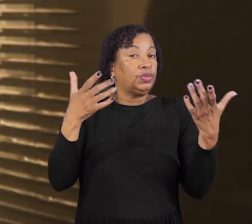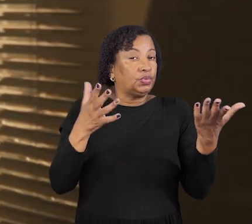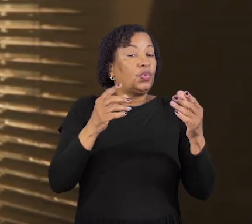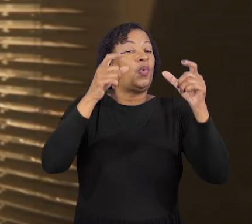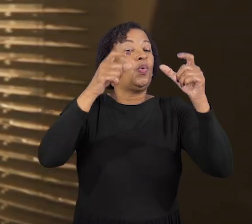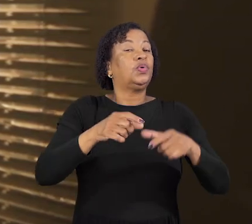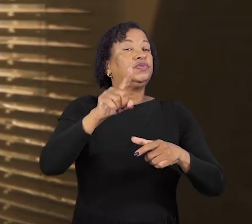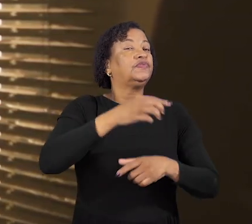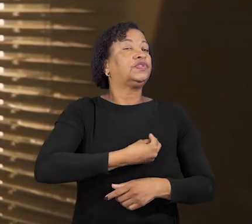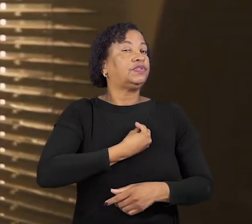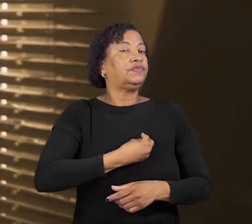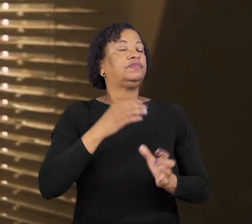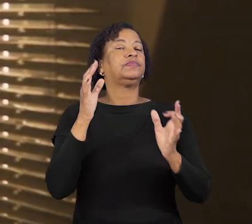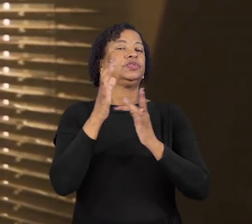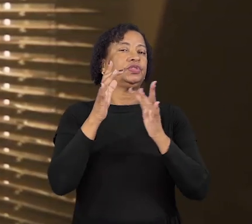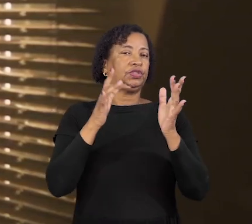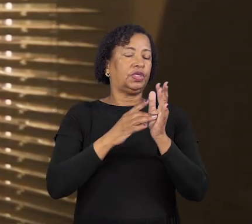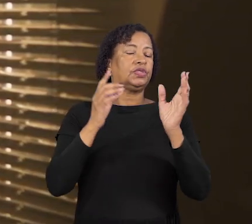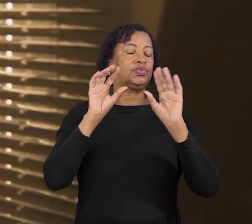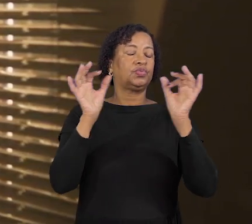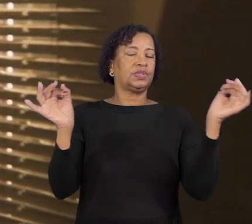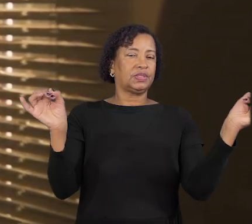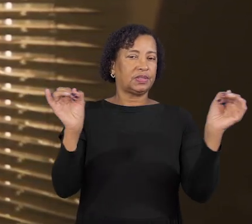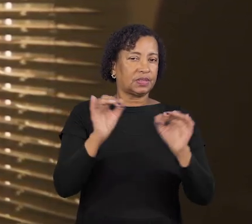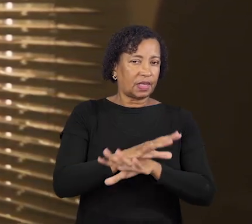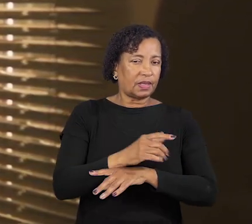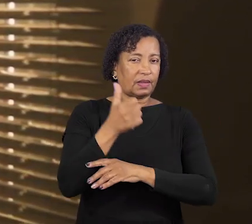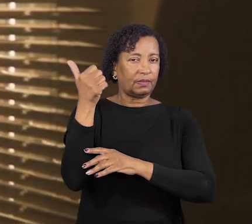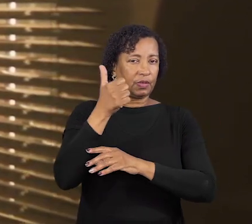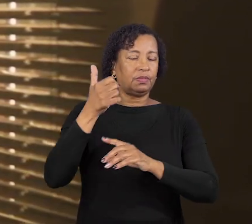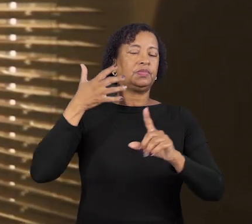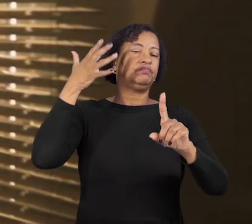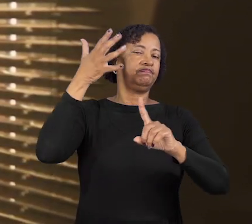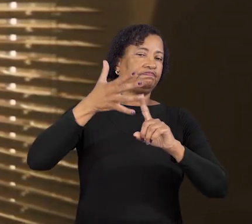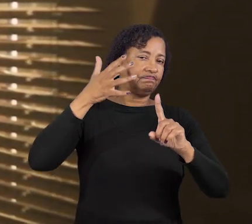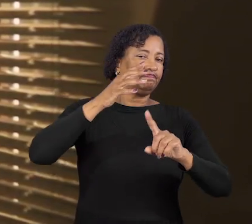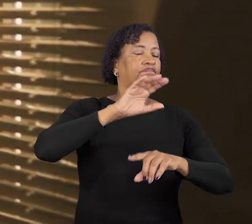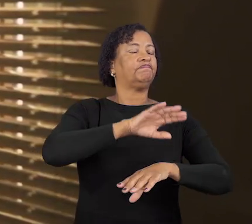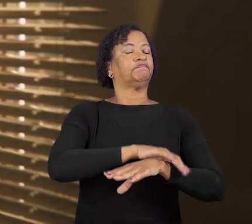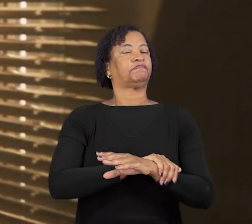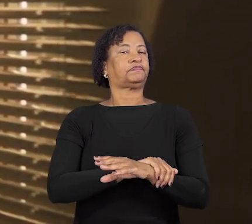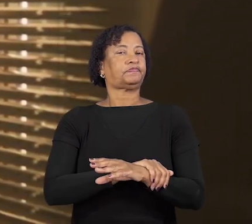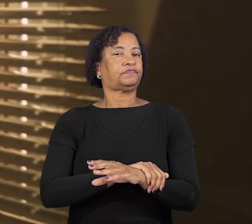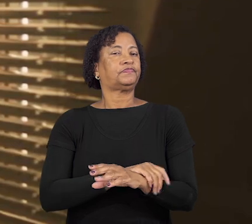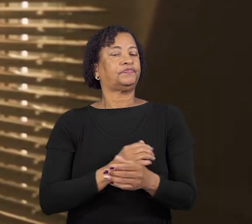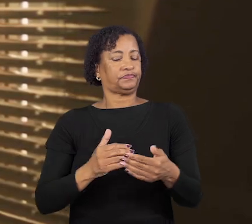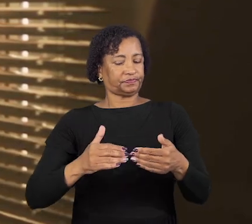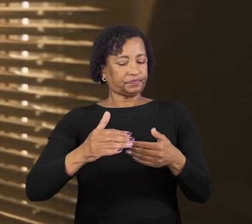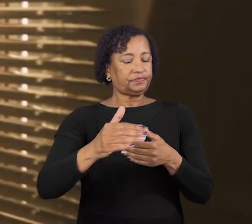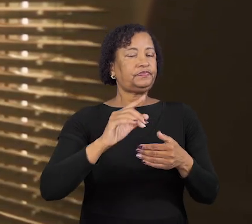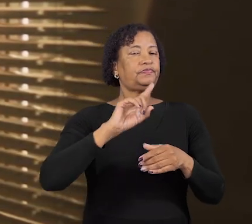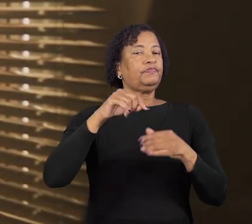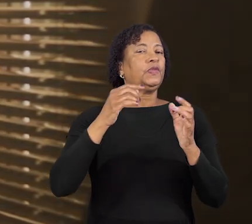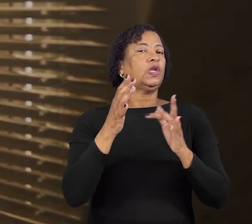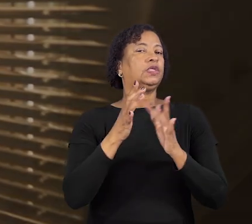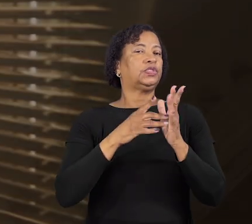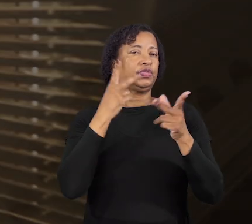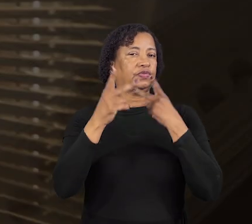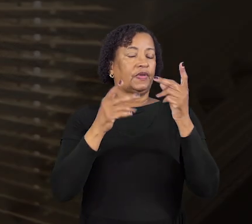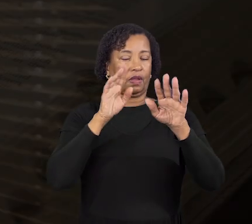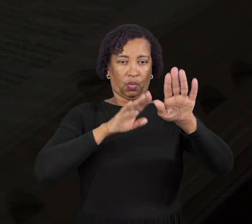muitos? Onde você está? Jesus termina assim o seu primeiro retiro espiritual. A seguir, Jesus